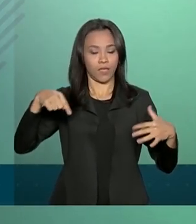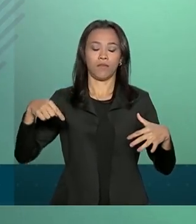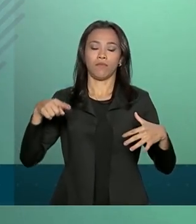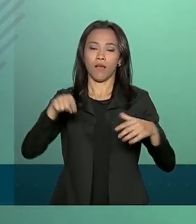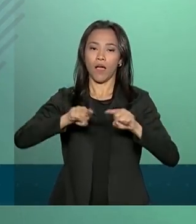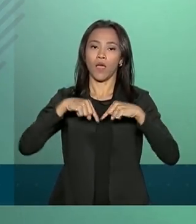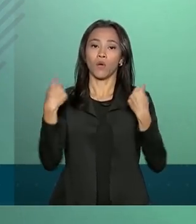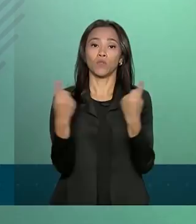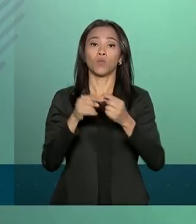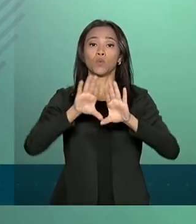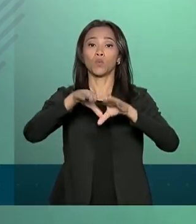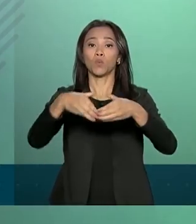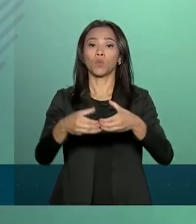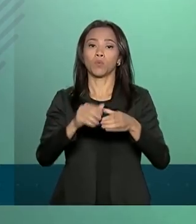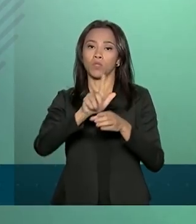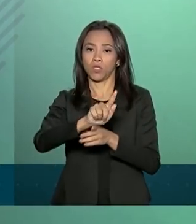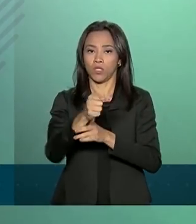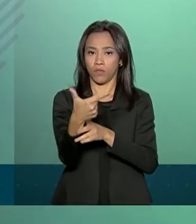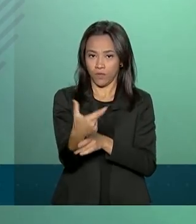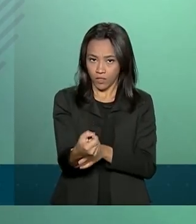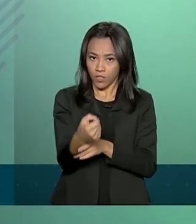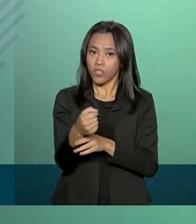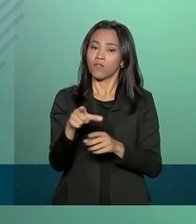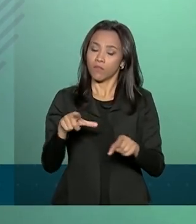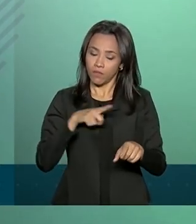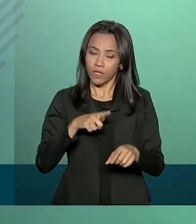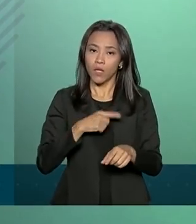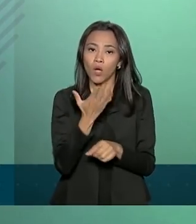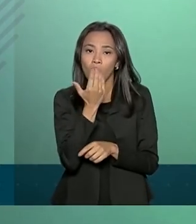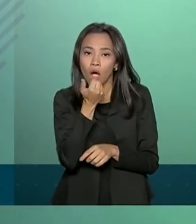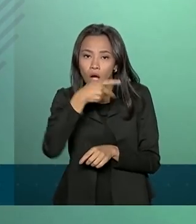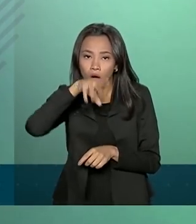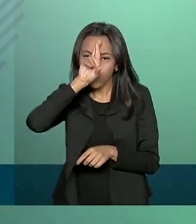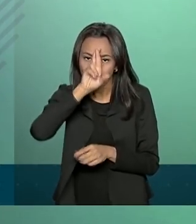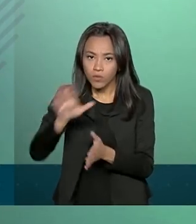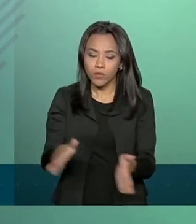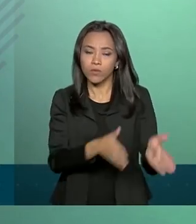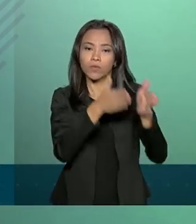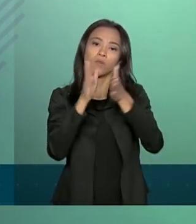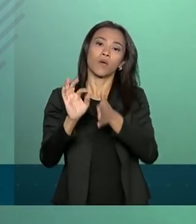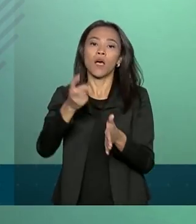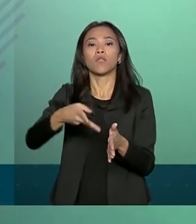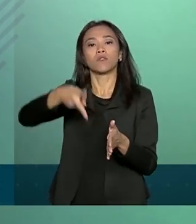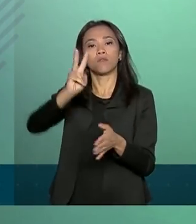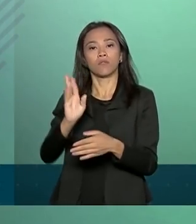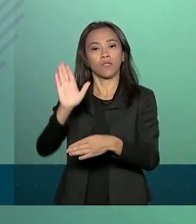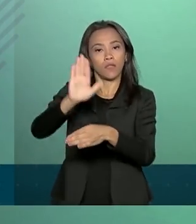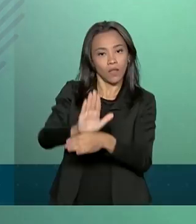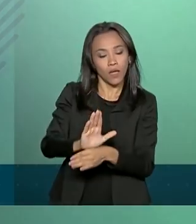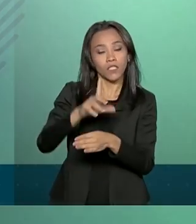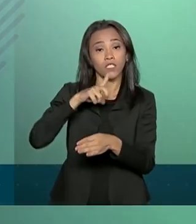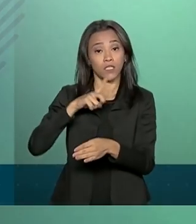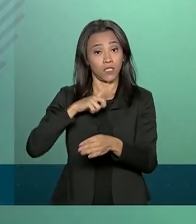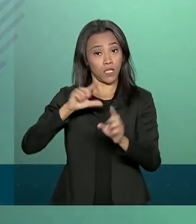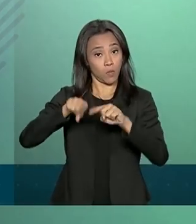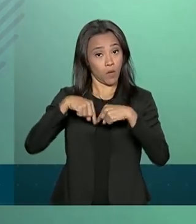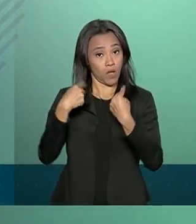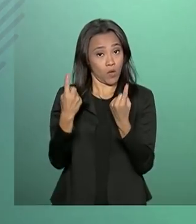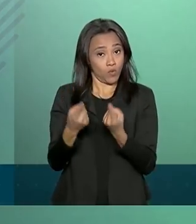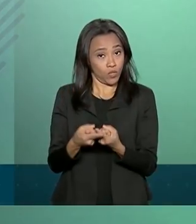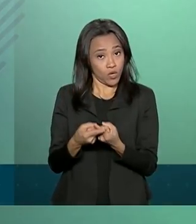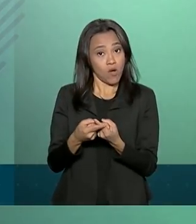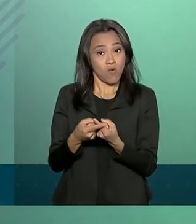com um almoço de trabalho às 14 horas reunião paralela dos líderes do